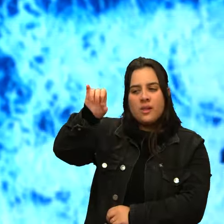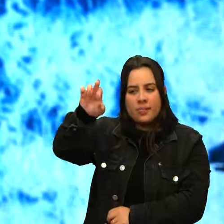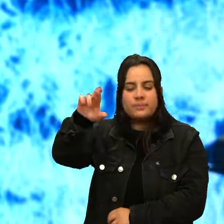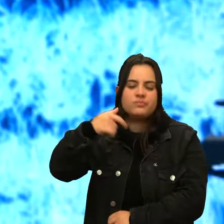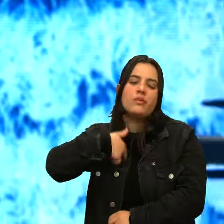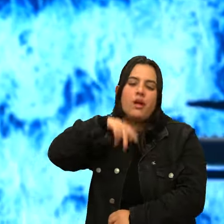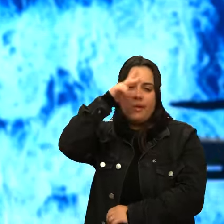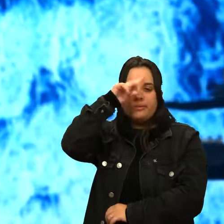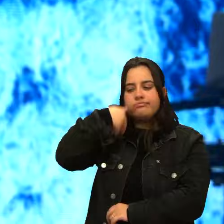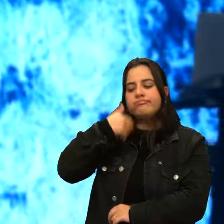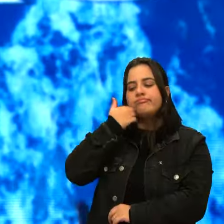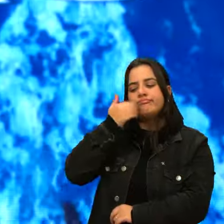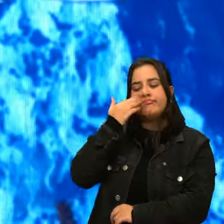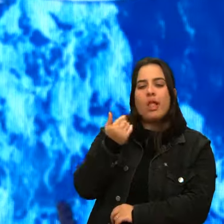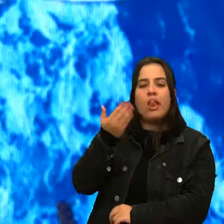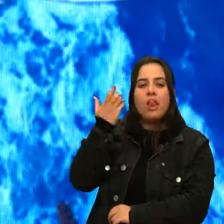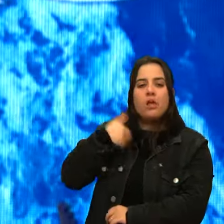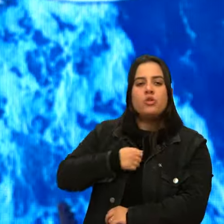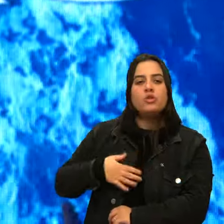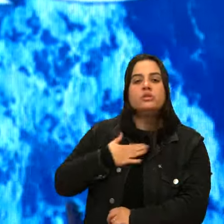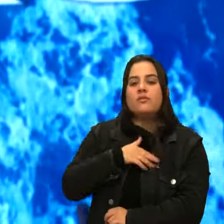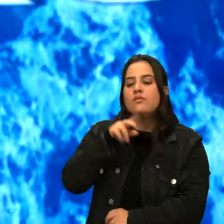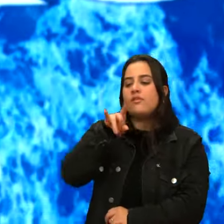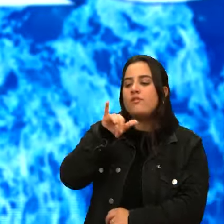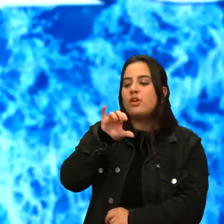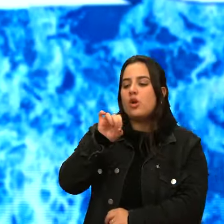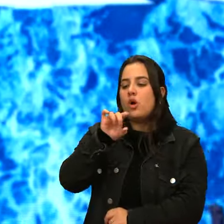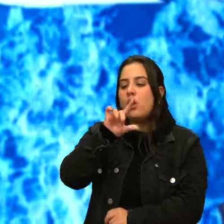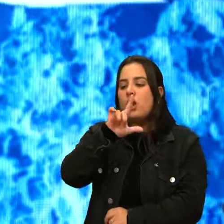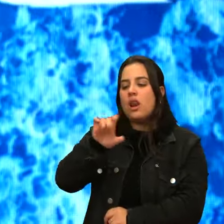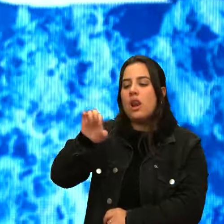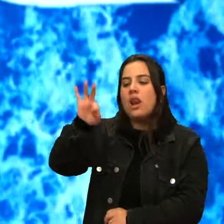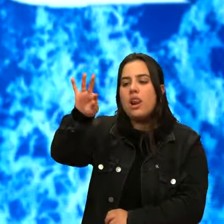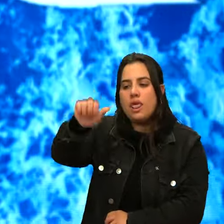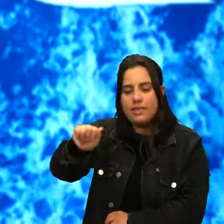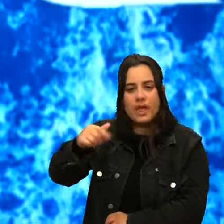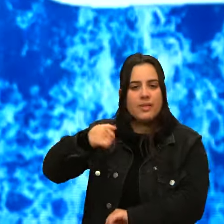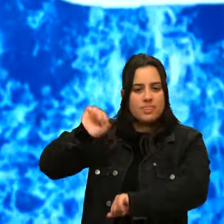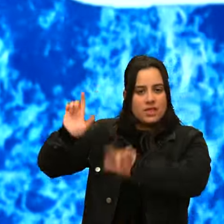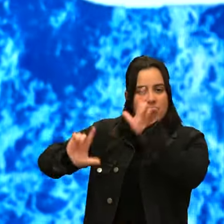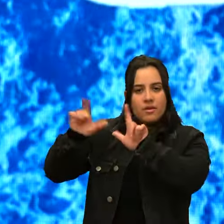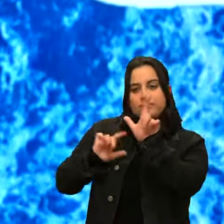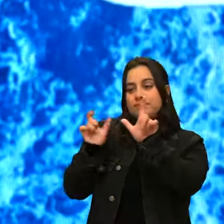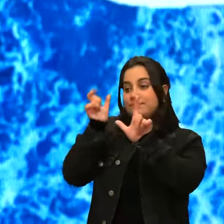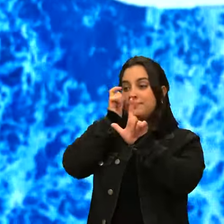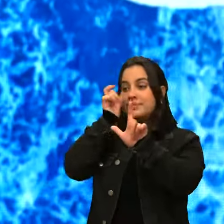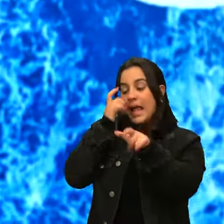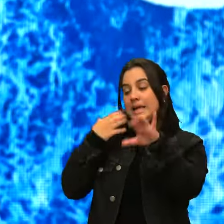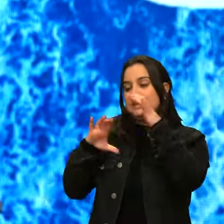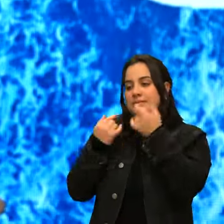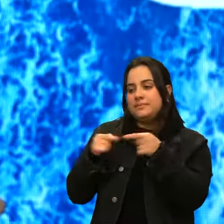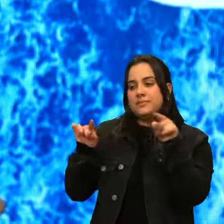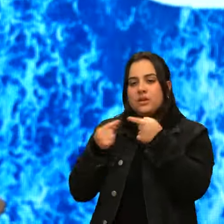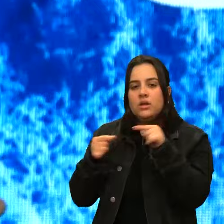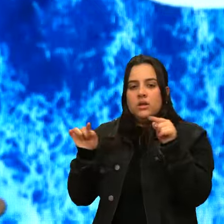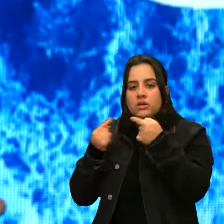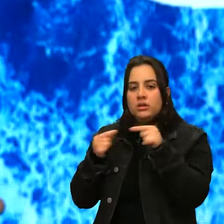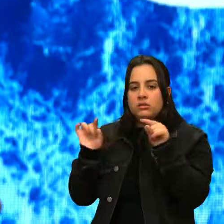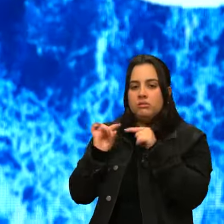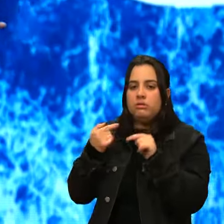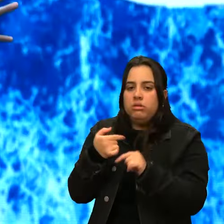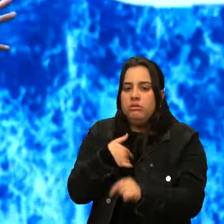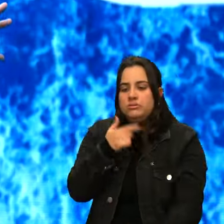eu gostava muito de Violeta. Eu assistia todo dia às 8 da noite. Eu estava lá assistindo Violeta, cantando as músicas. E eu